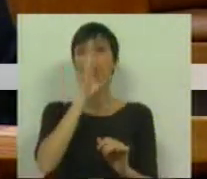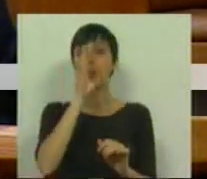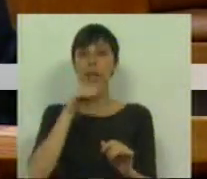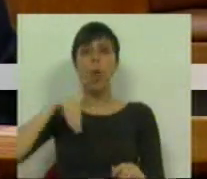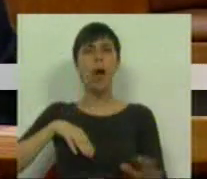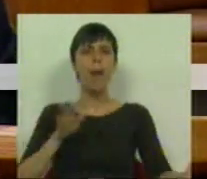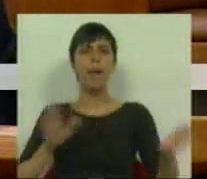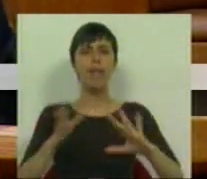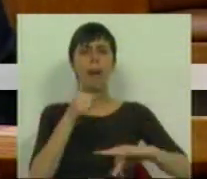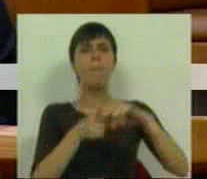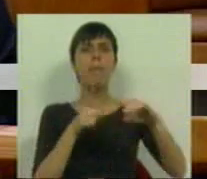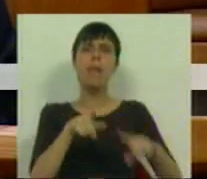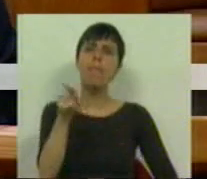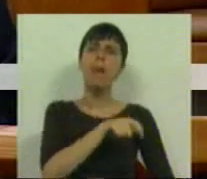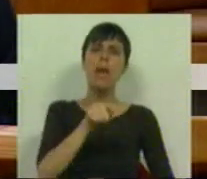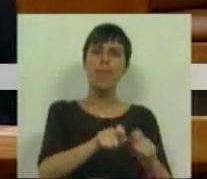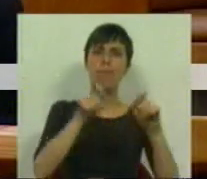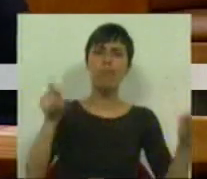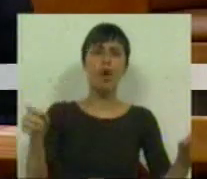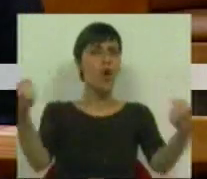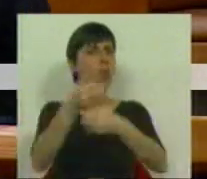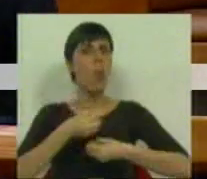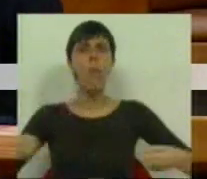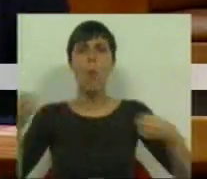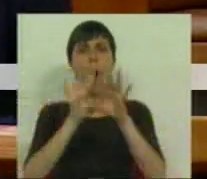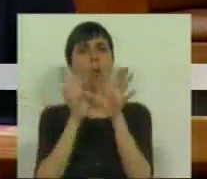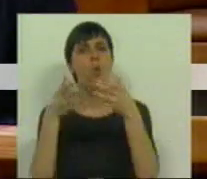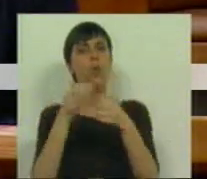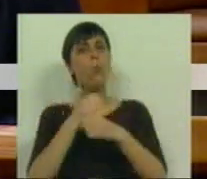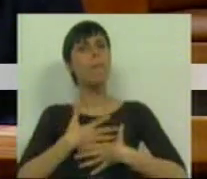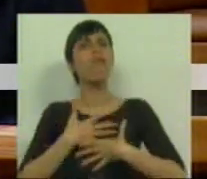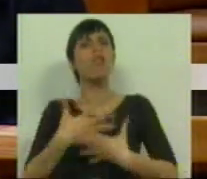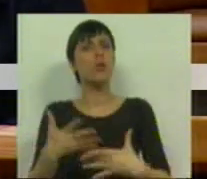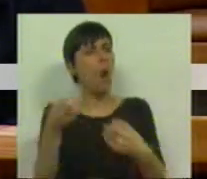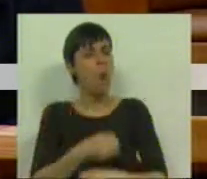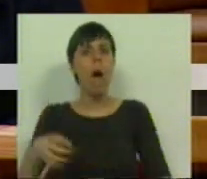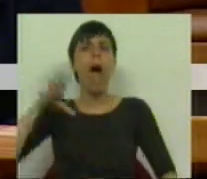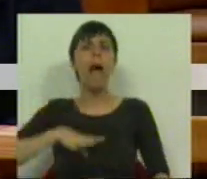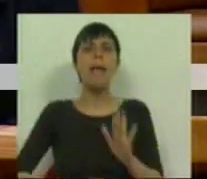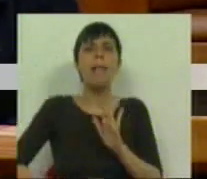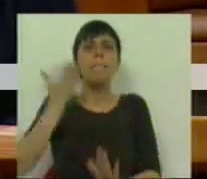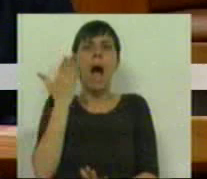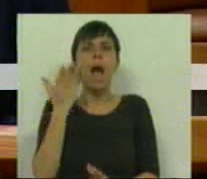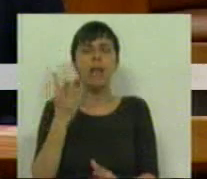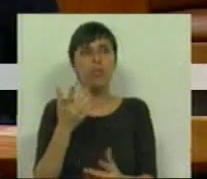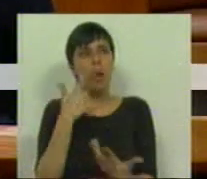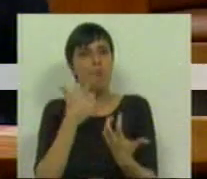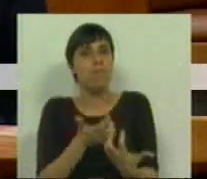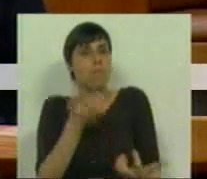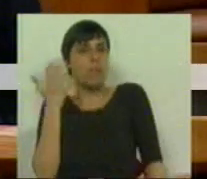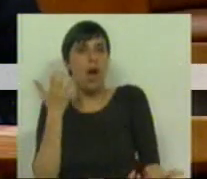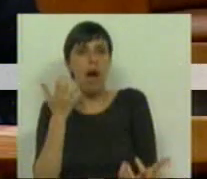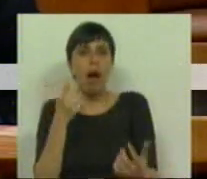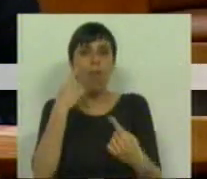com o ganho médio mensal, não há nenhum grupo profissional que ganhe mais de forma